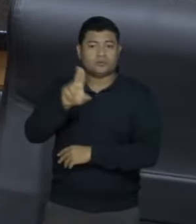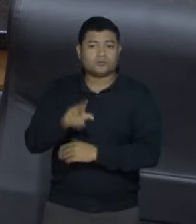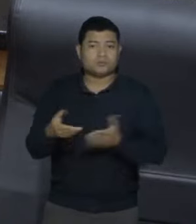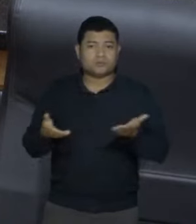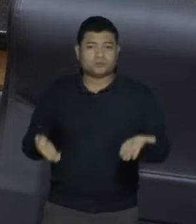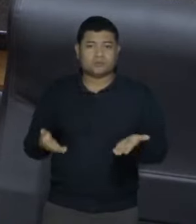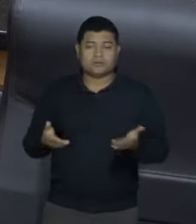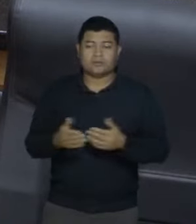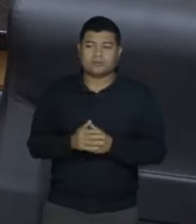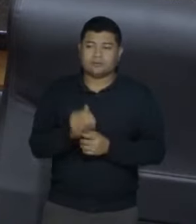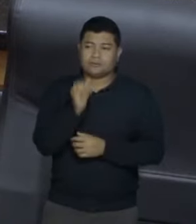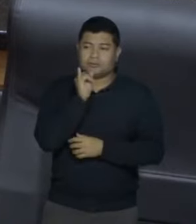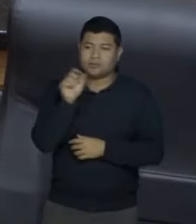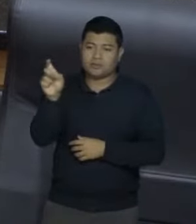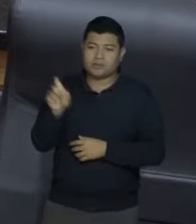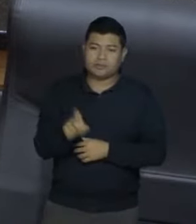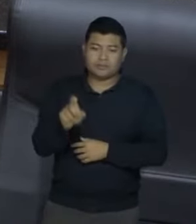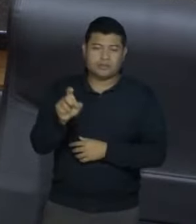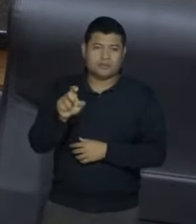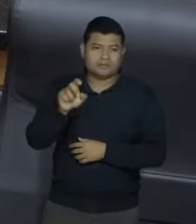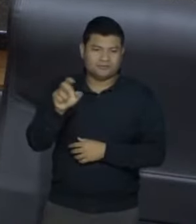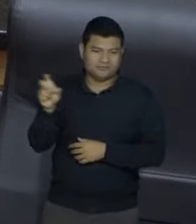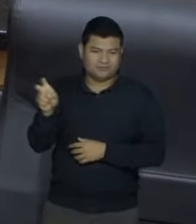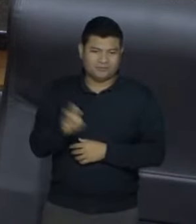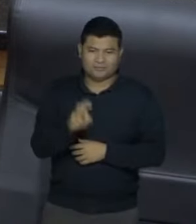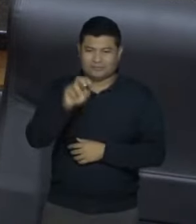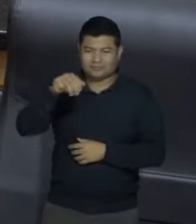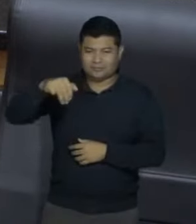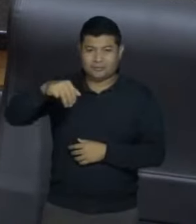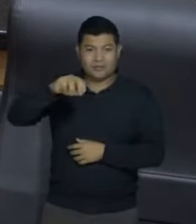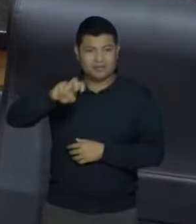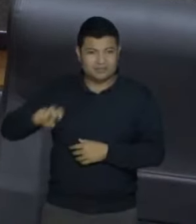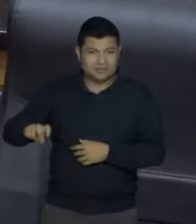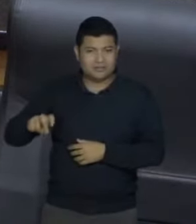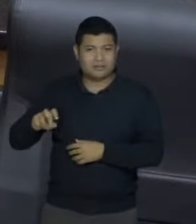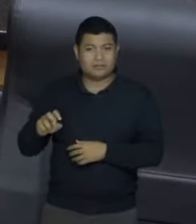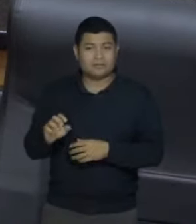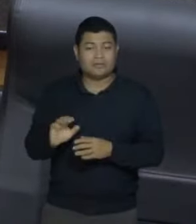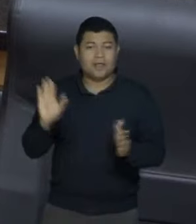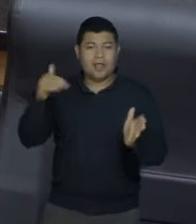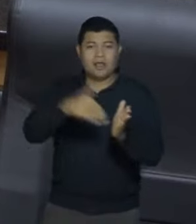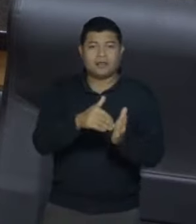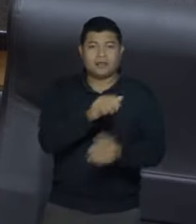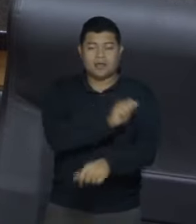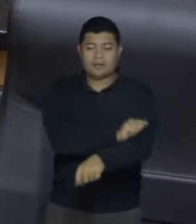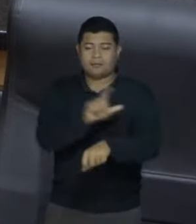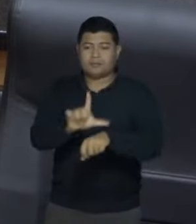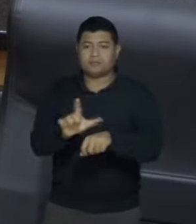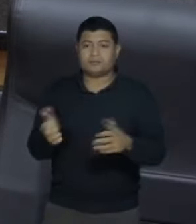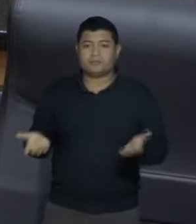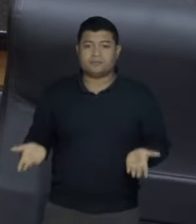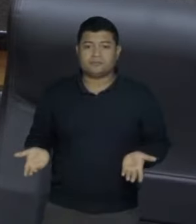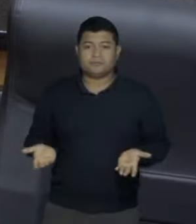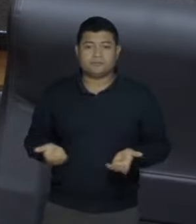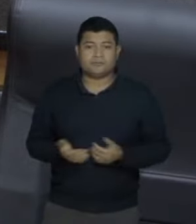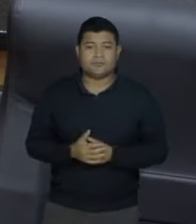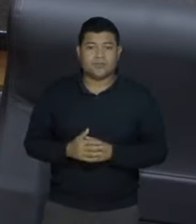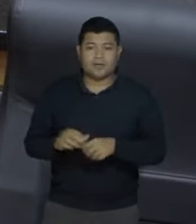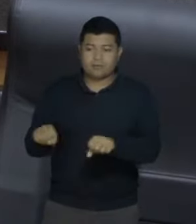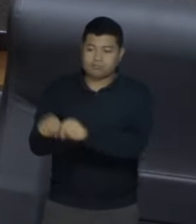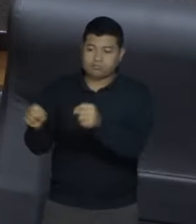Xanxerê Abelardo Luz e que está em péssimas condições onde eu recebi